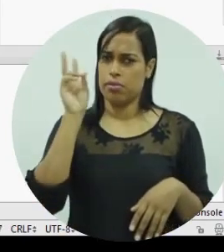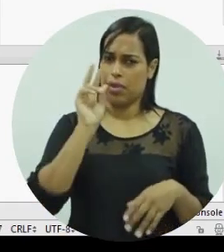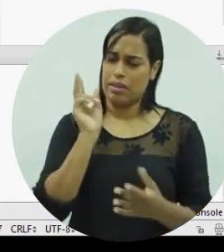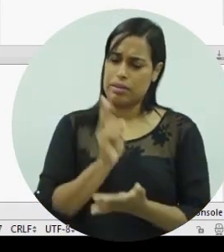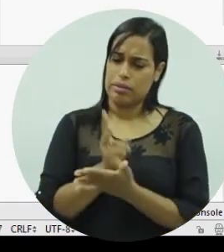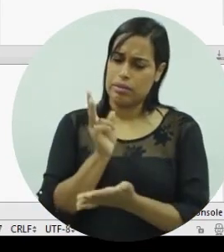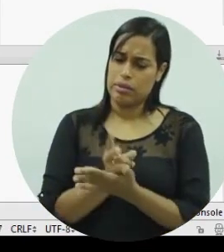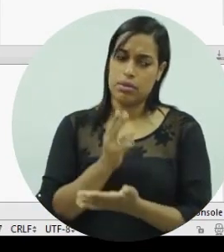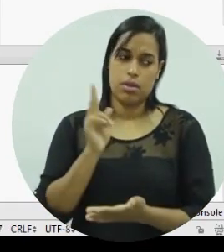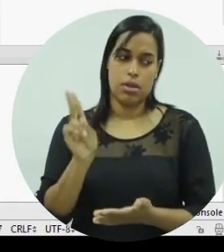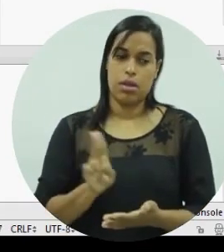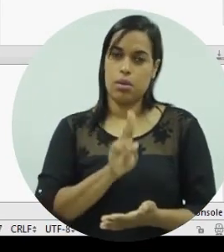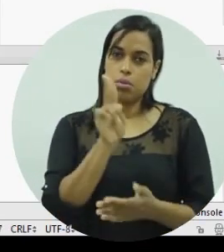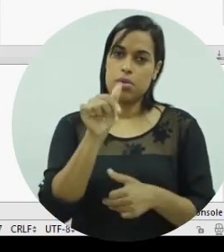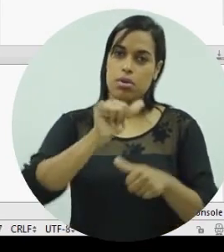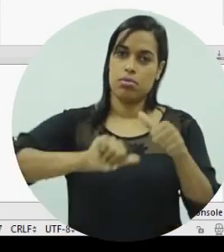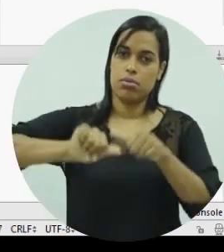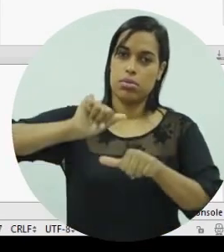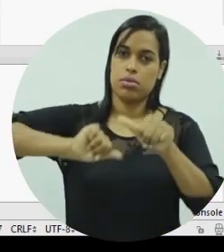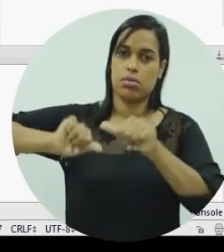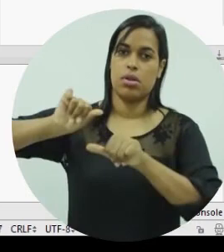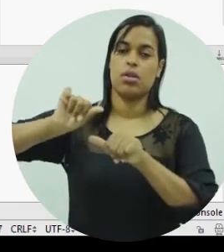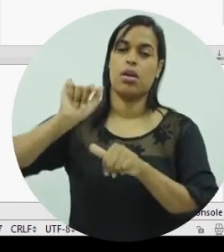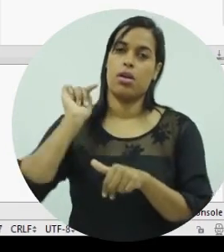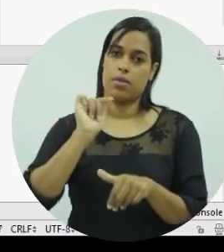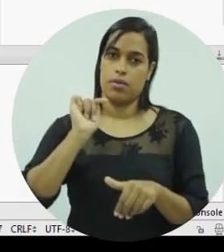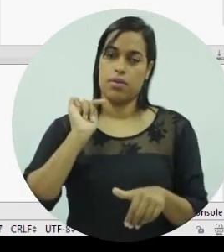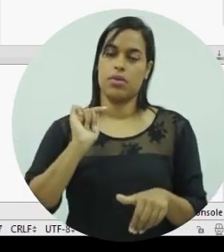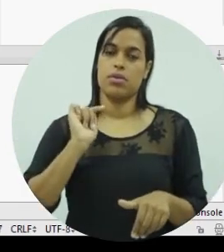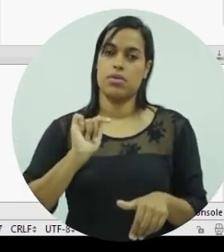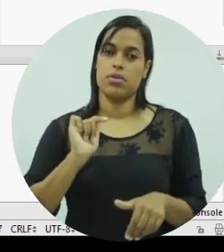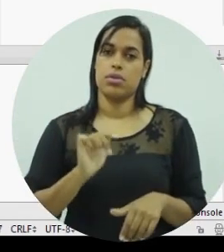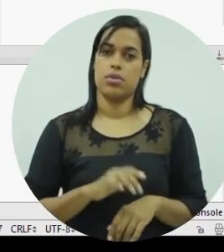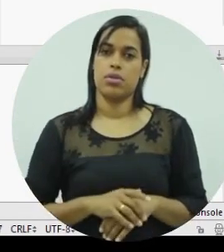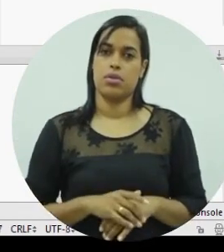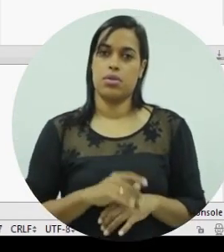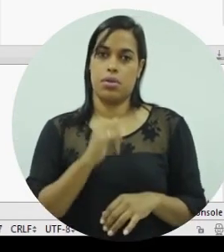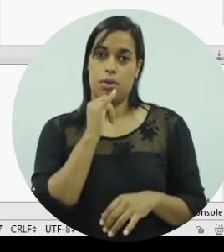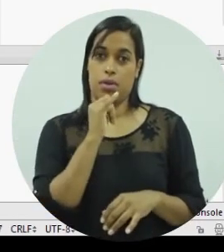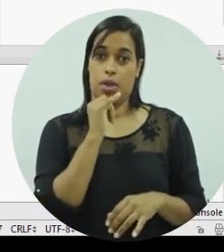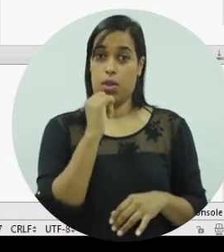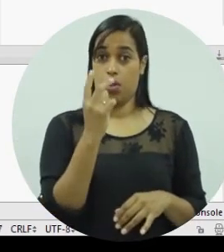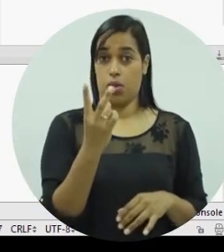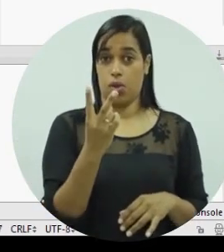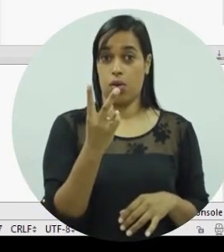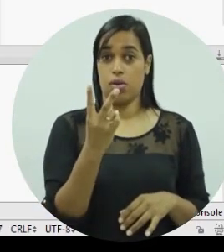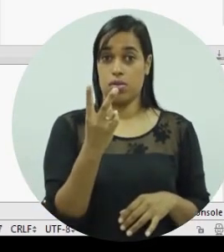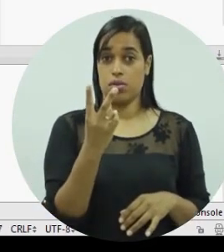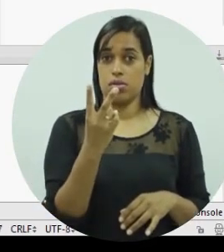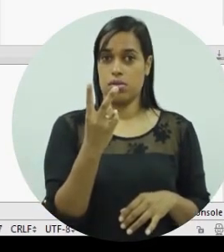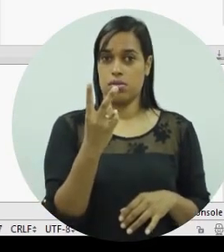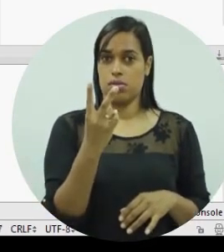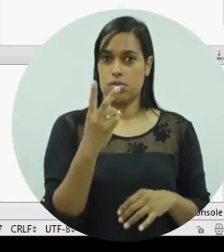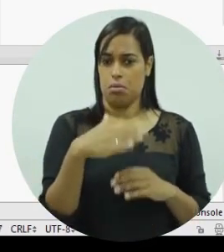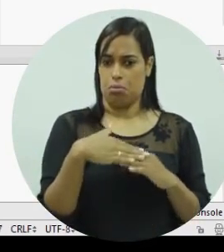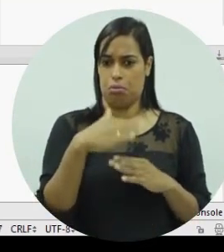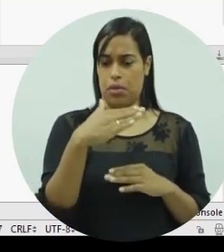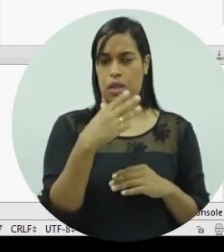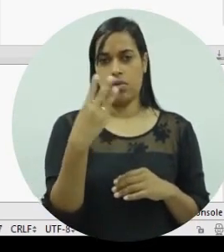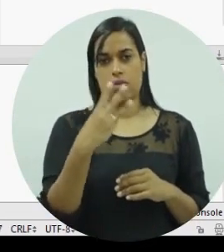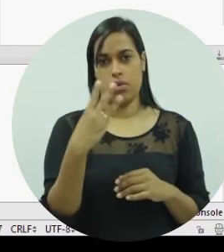usar variáveis nesse caso. Nós vamos ver se 2, perguntar ele se 2 é maior do que